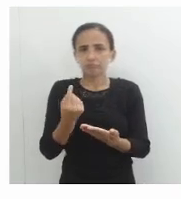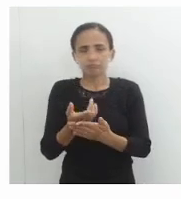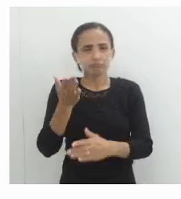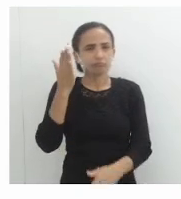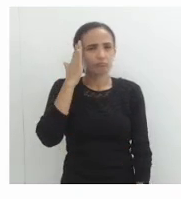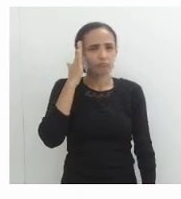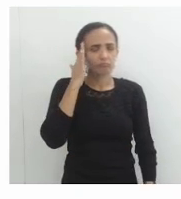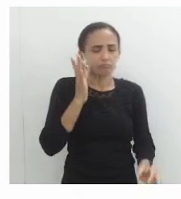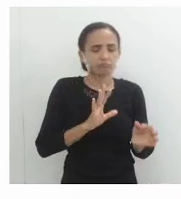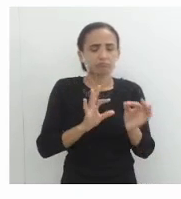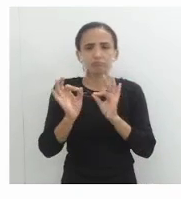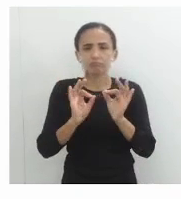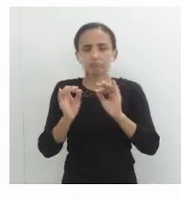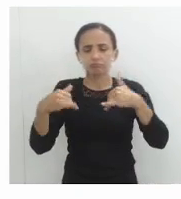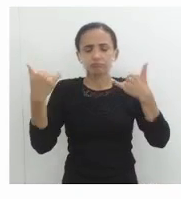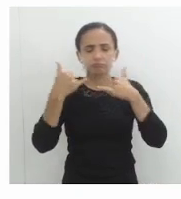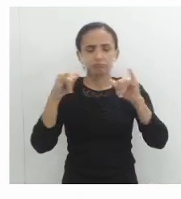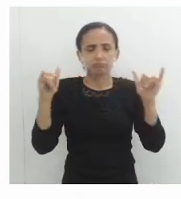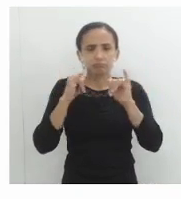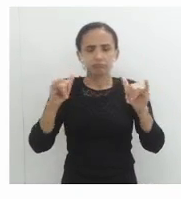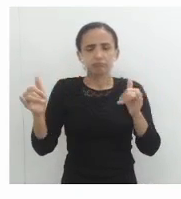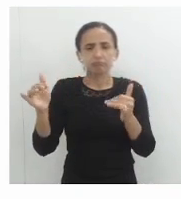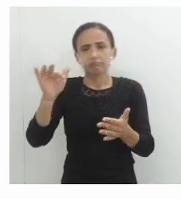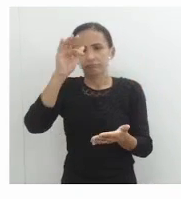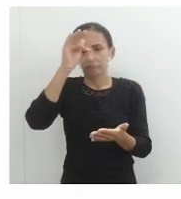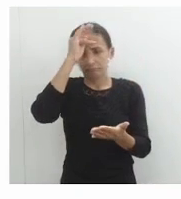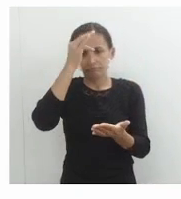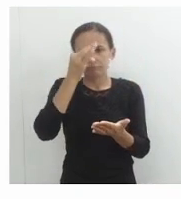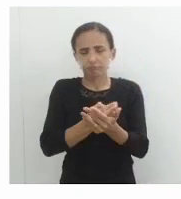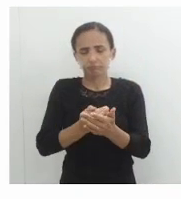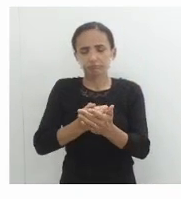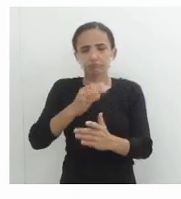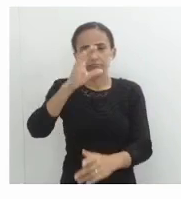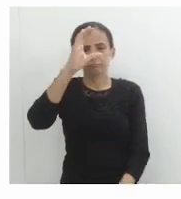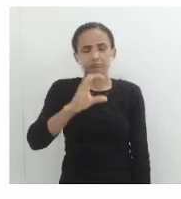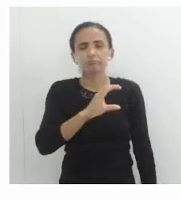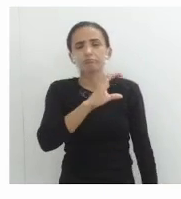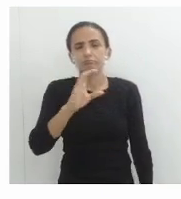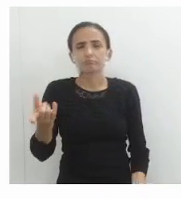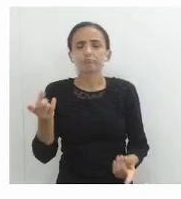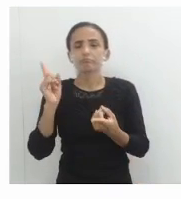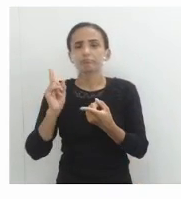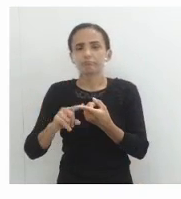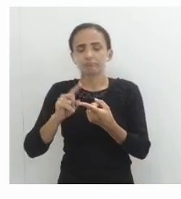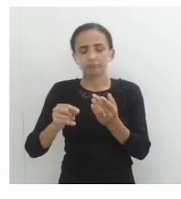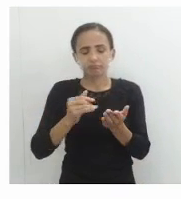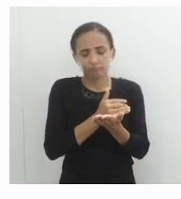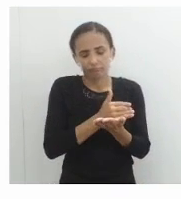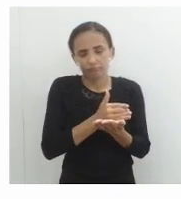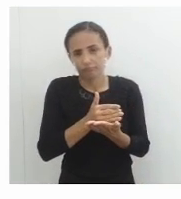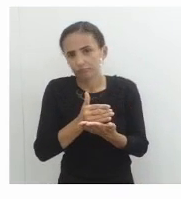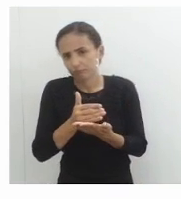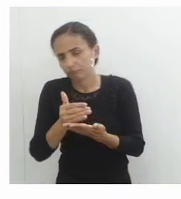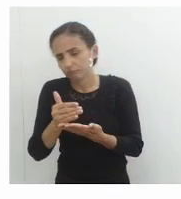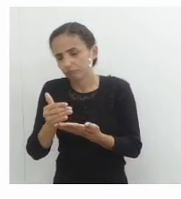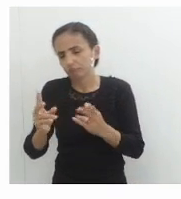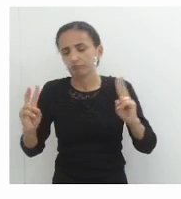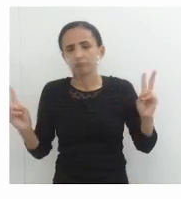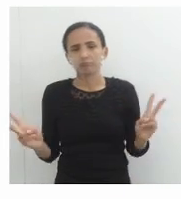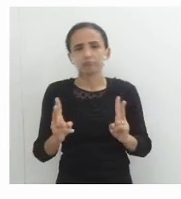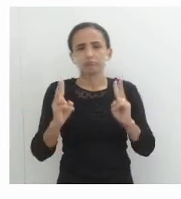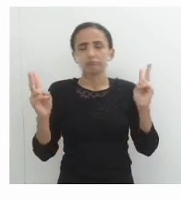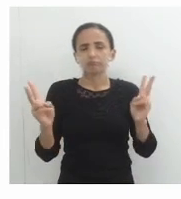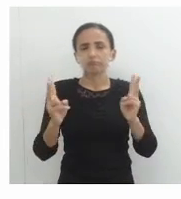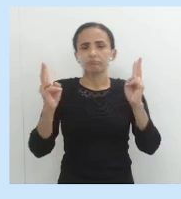ela divulgava a fé cristã, também a fé católica, mas também com o passar do tempo, ela passou a retratar valores também da